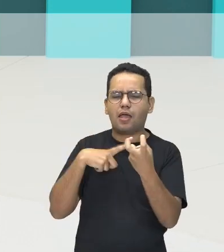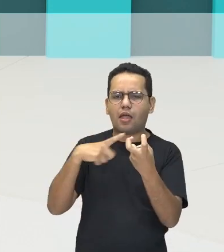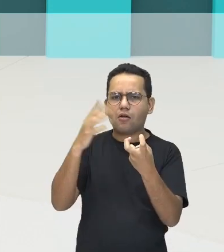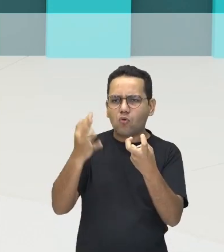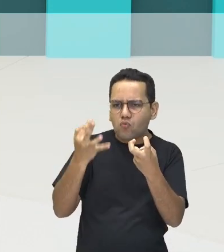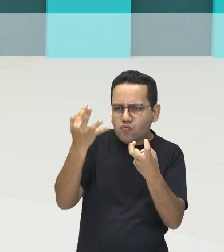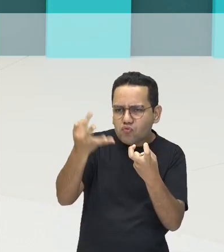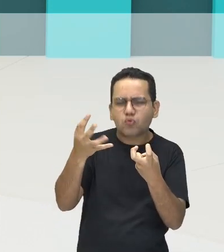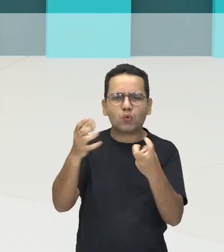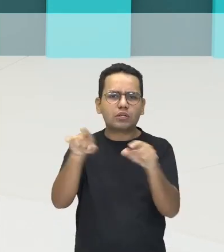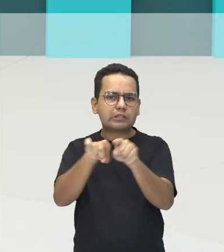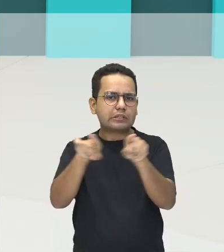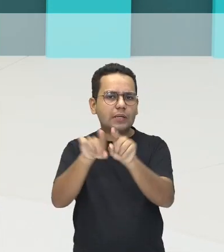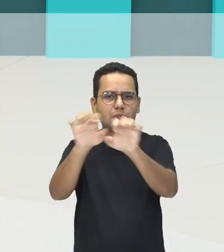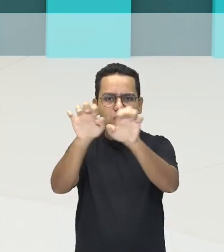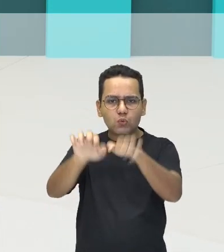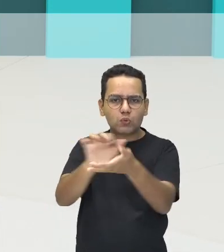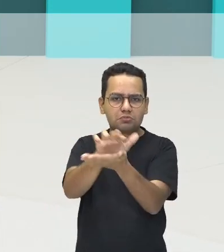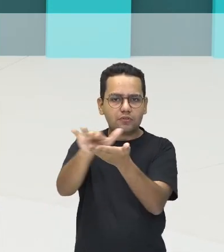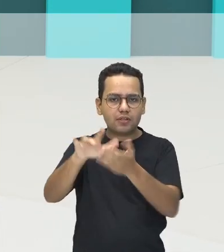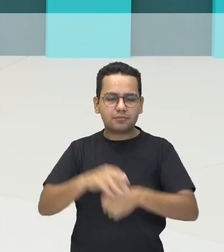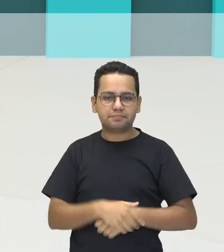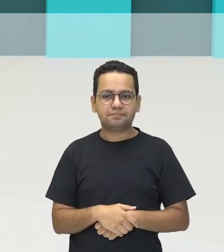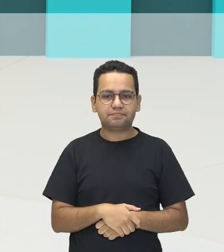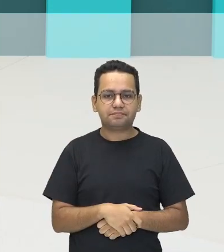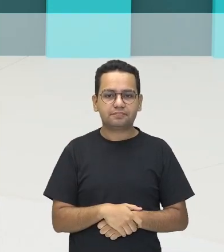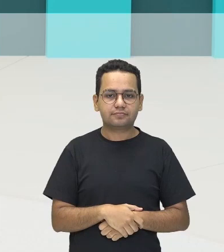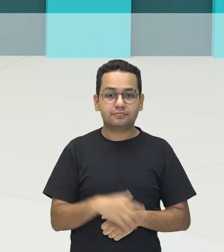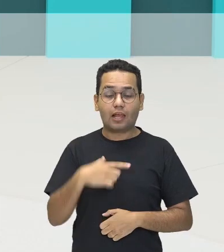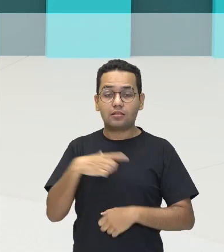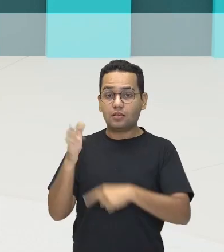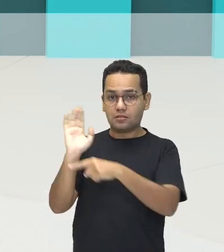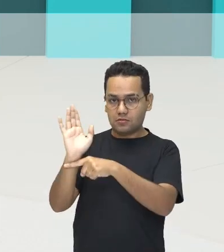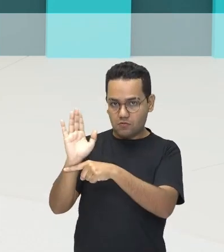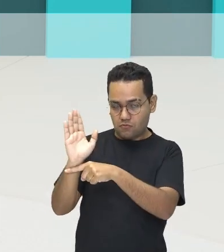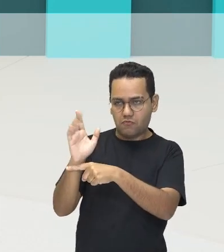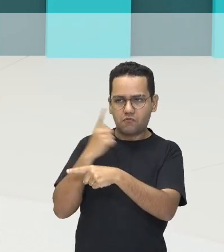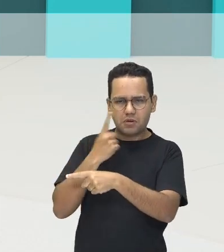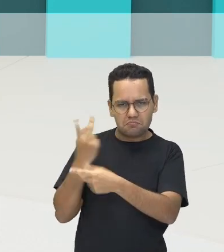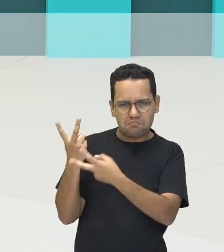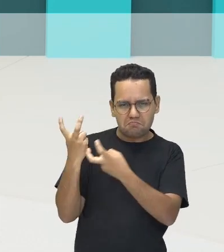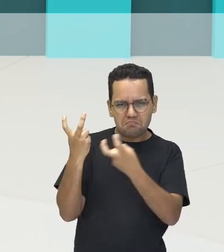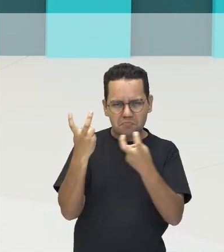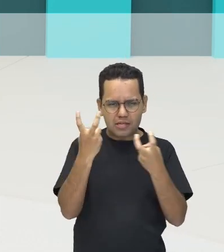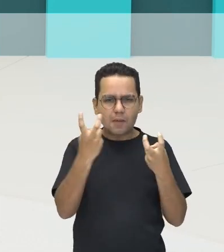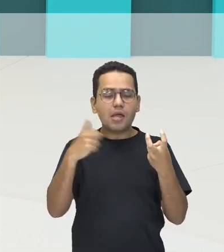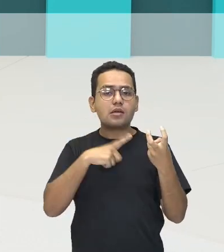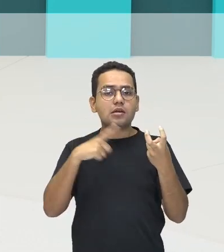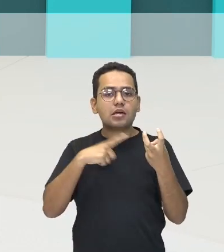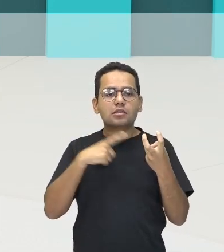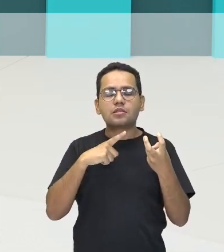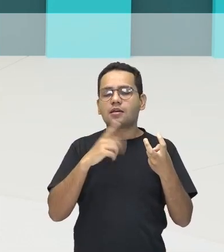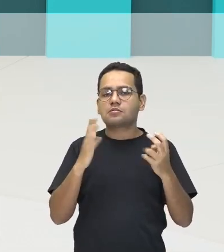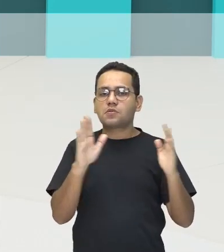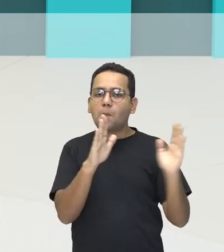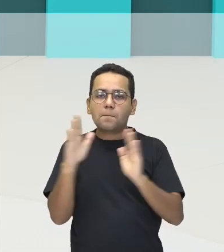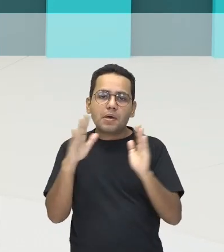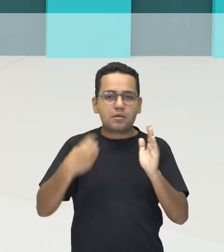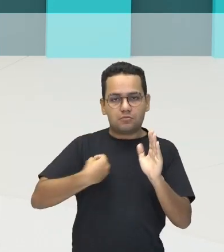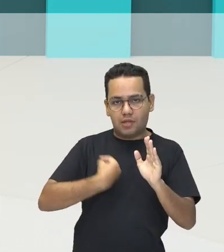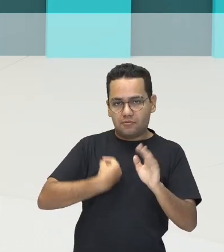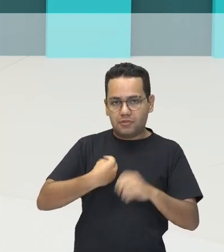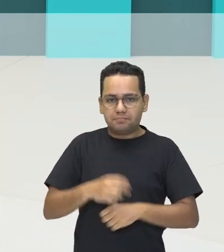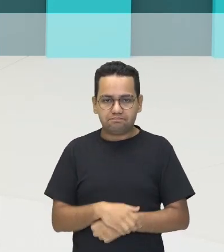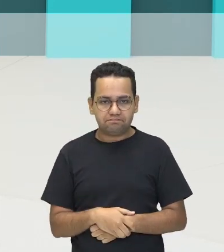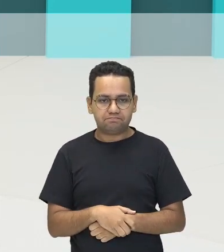projetarás estruturas. Veja aí que o vídeo vai passando, ele vai vivendo aí cada fase da vida. Continuando com o texto.